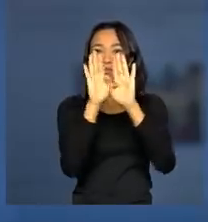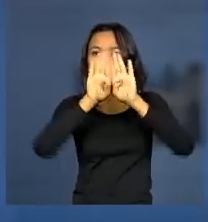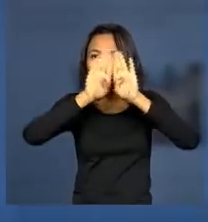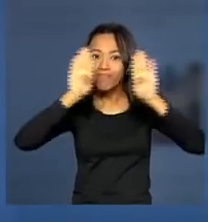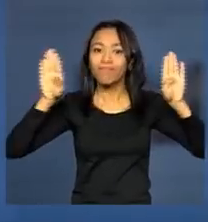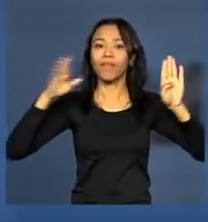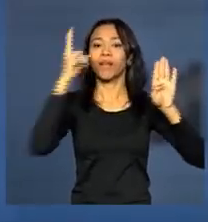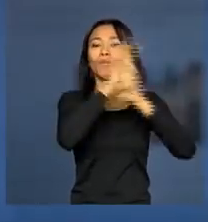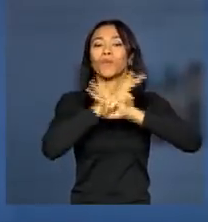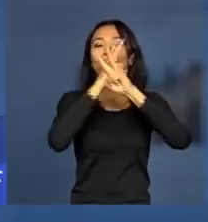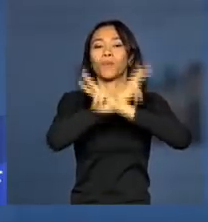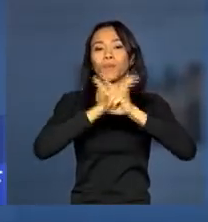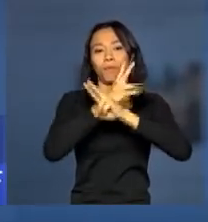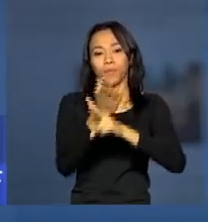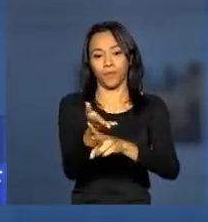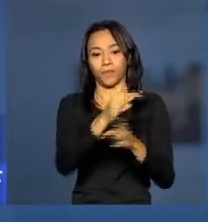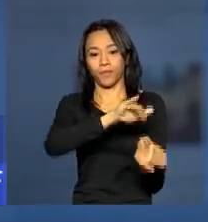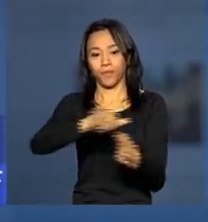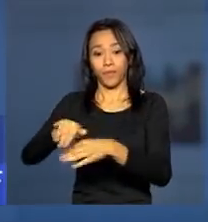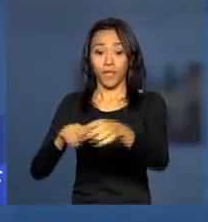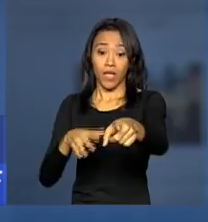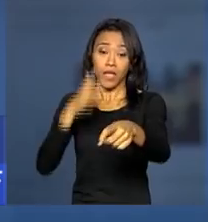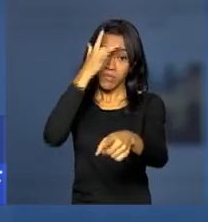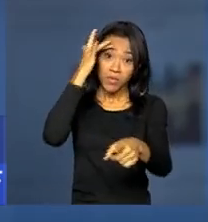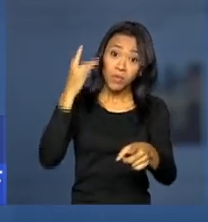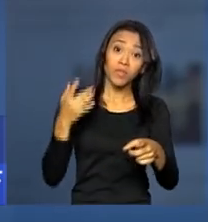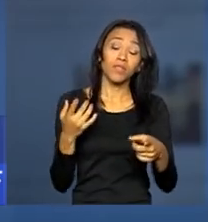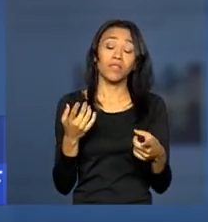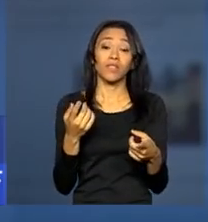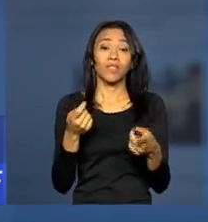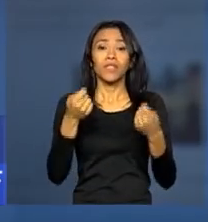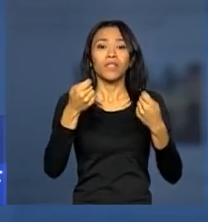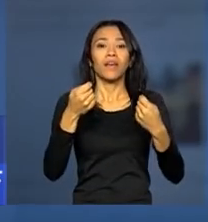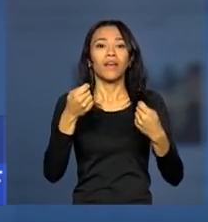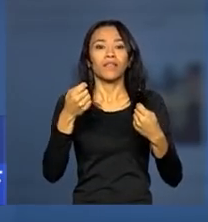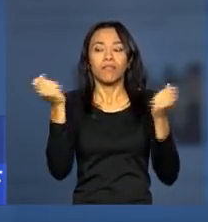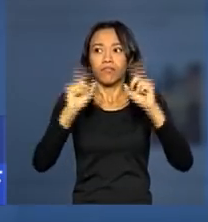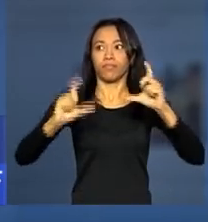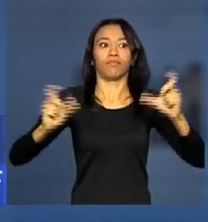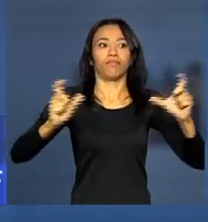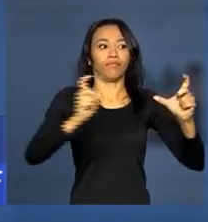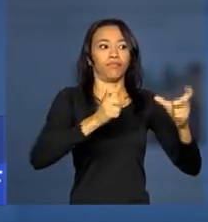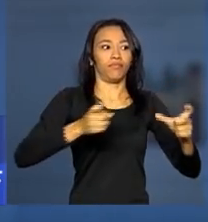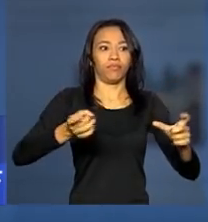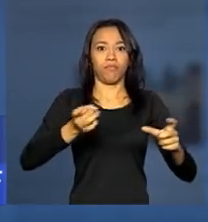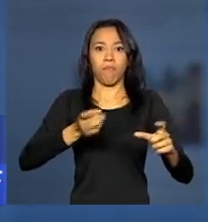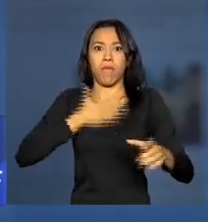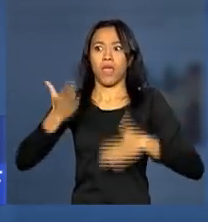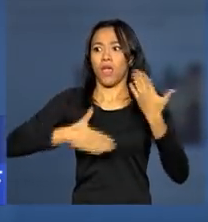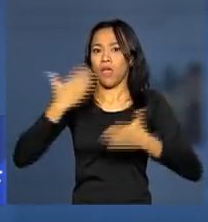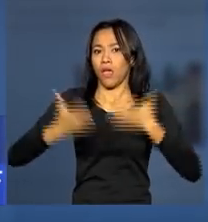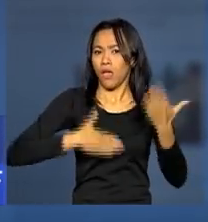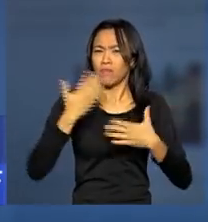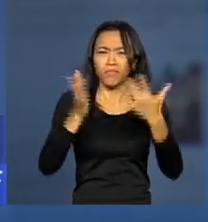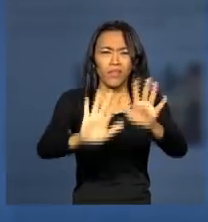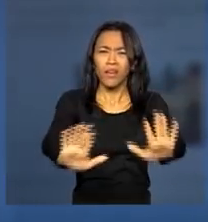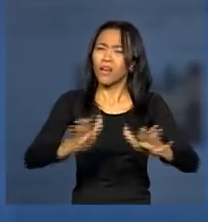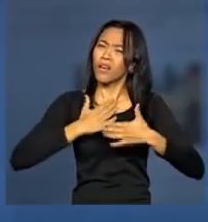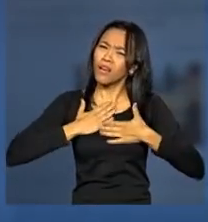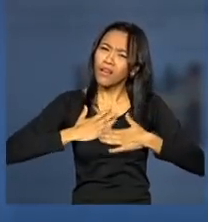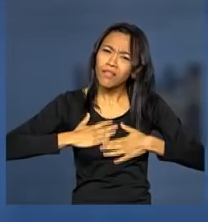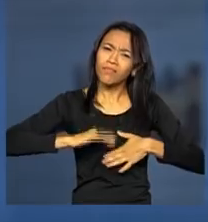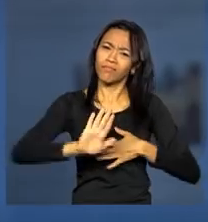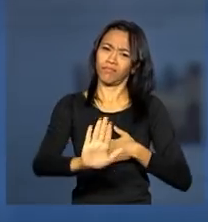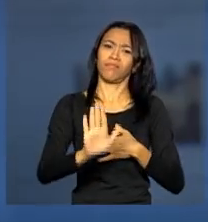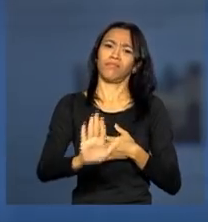população não necessariamente precisa trabalhar em sistema de alerta de pânico, né? A gripe